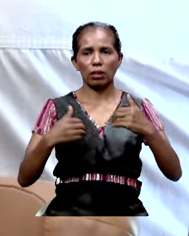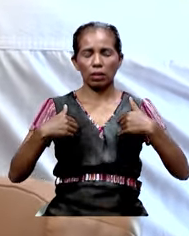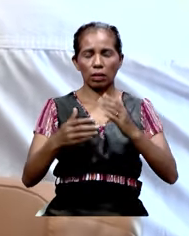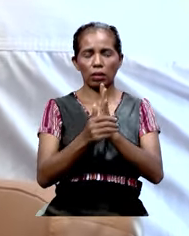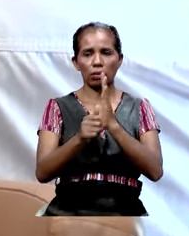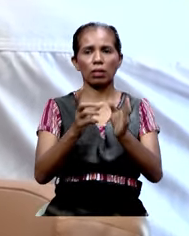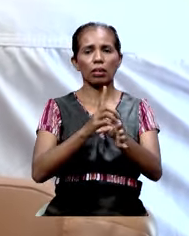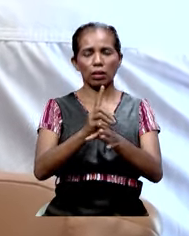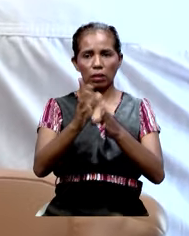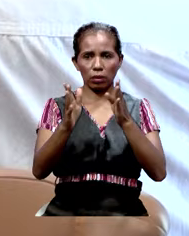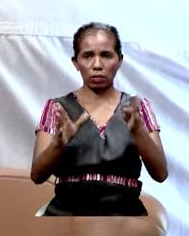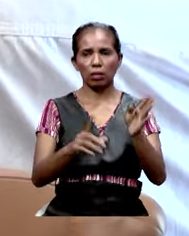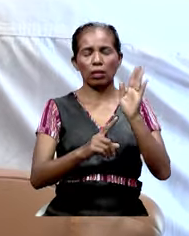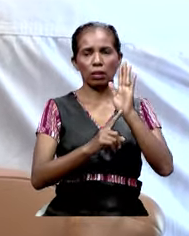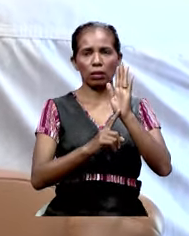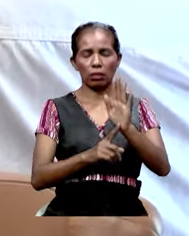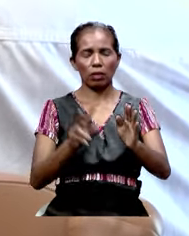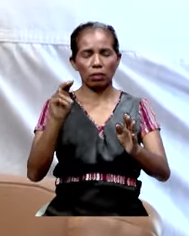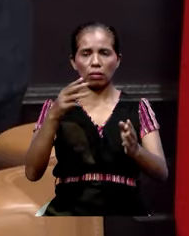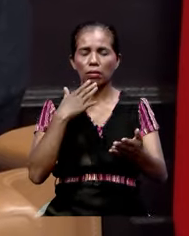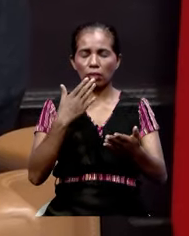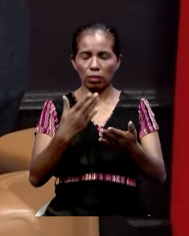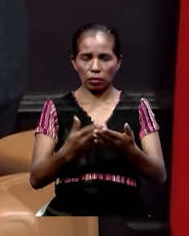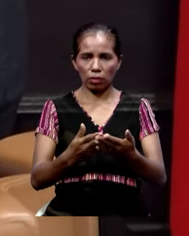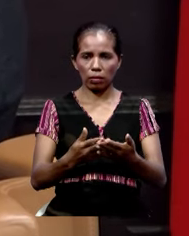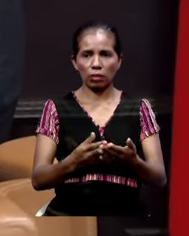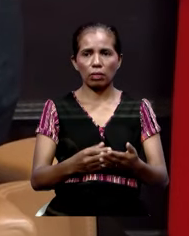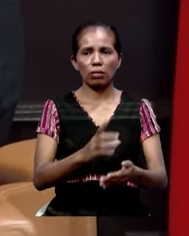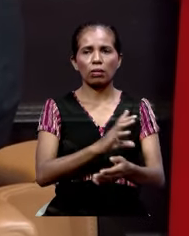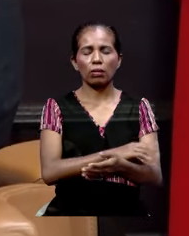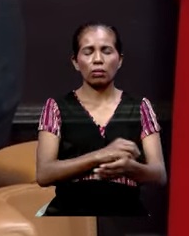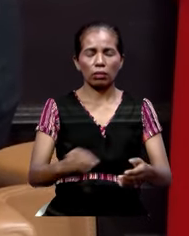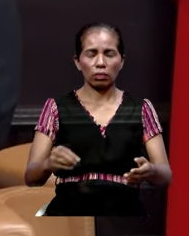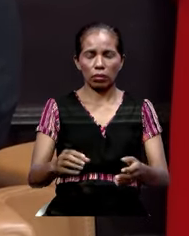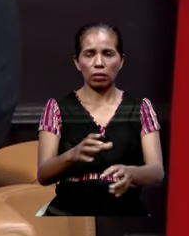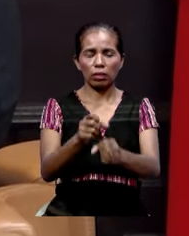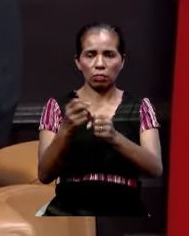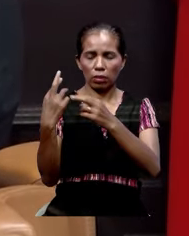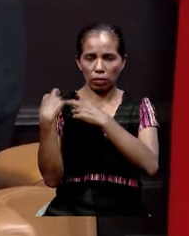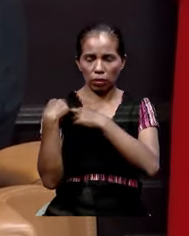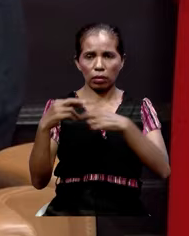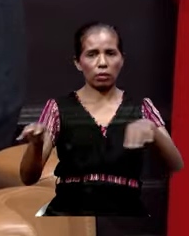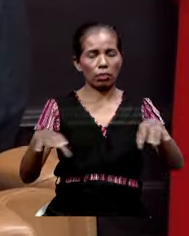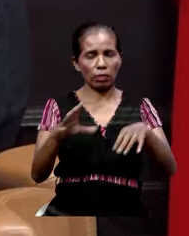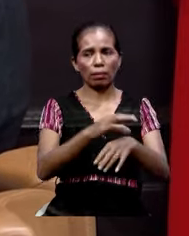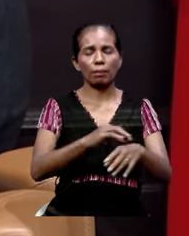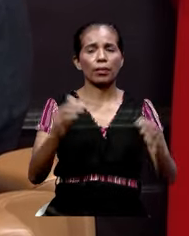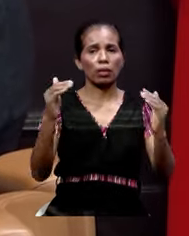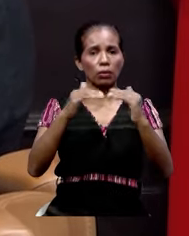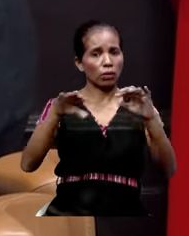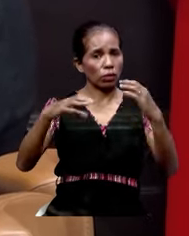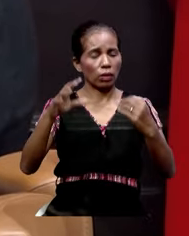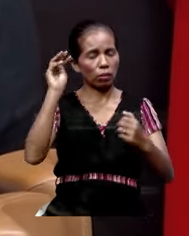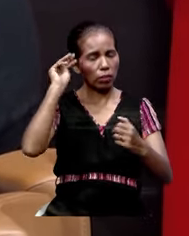a direção, no hatudo ninia adequação perfil, onde desempenha cargo refere. E a reunião Conselho Ministro,